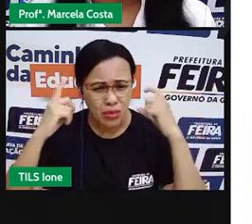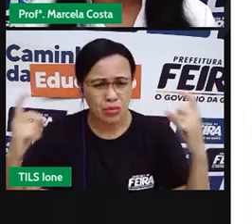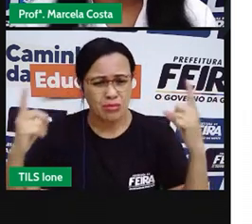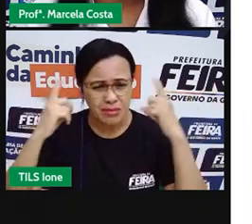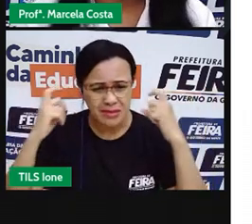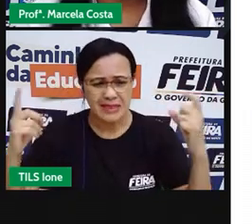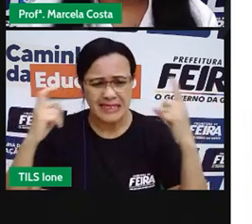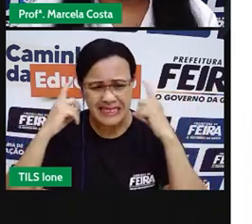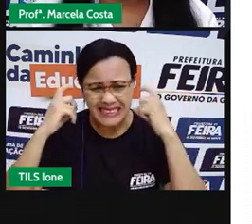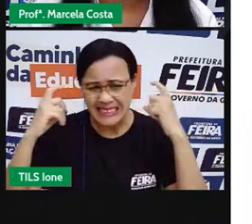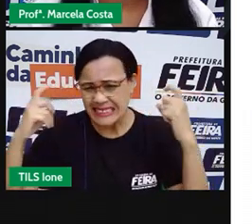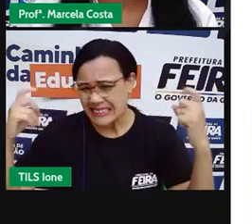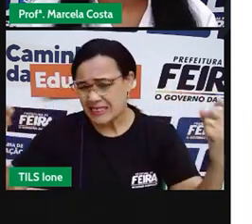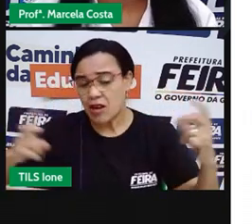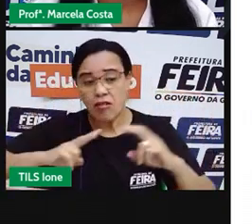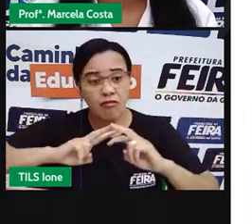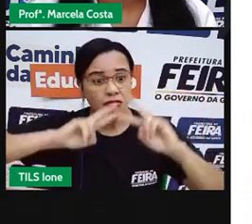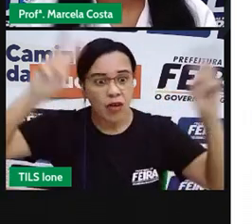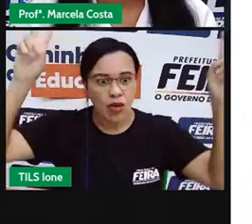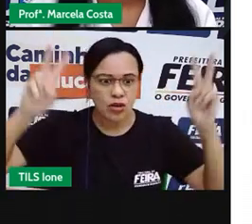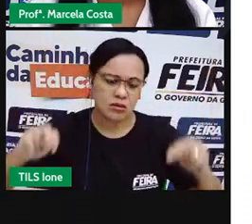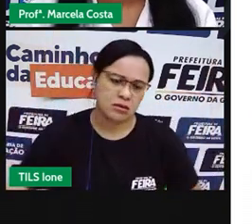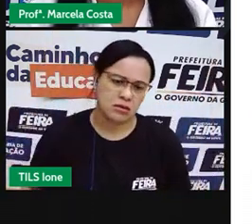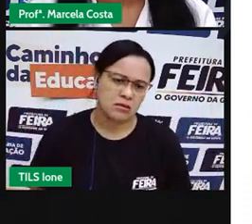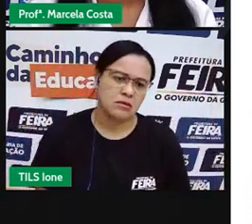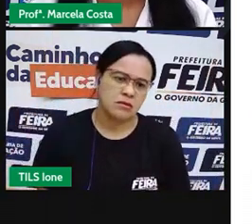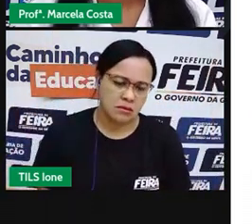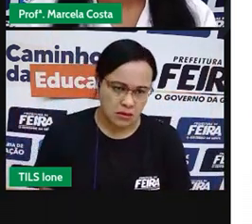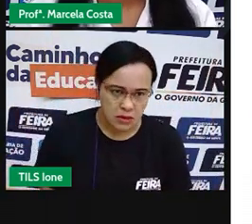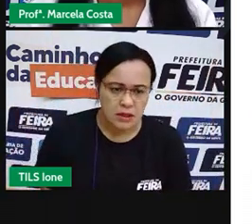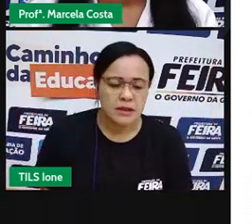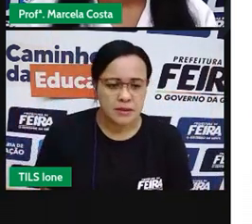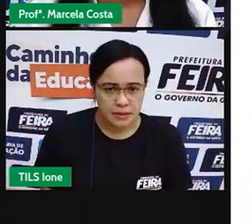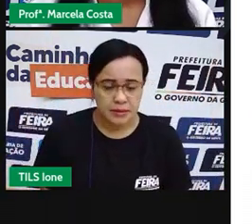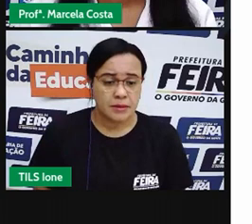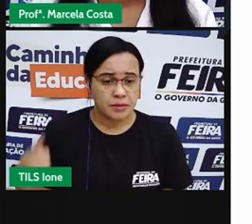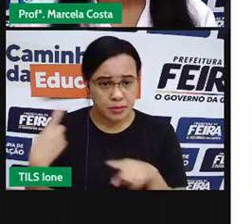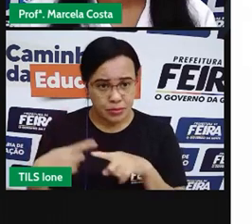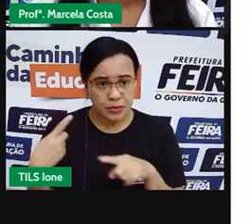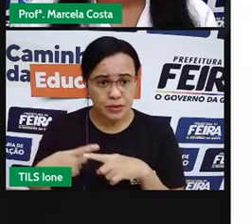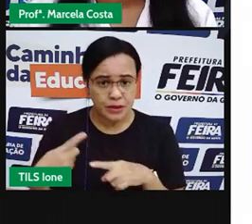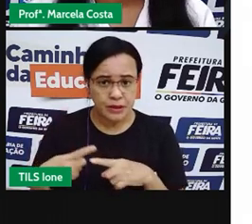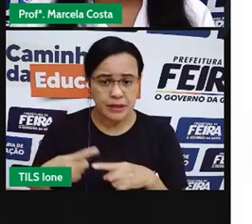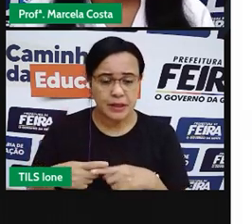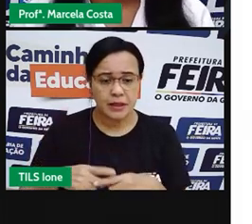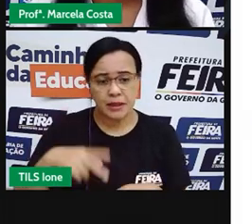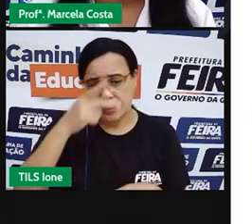causado pelos grandes equipamentos que eles utilizam para produzir